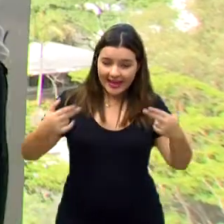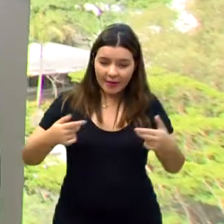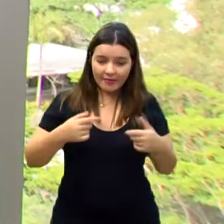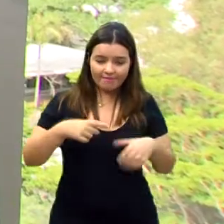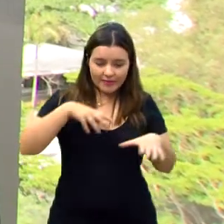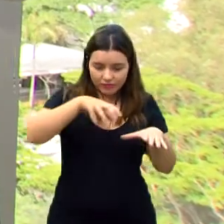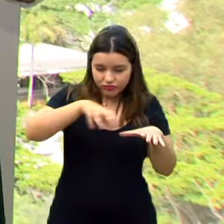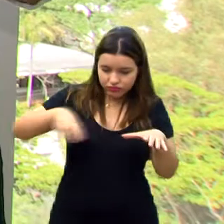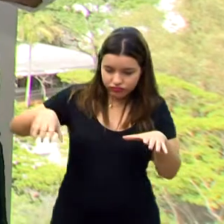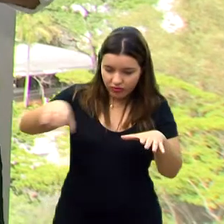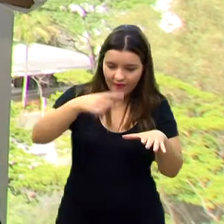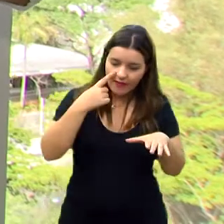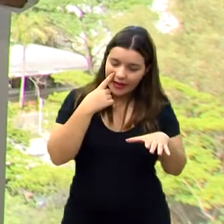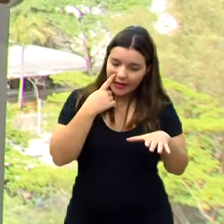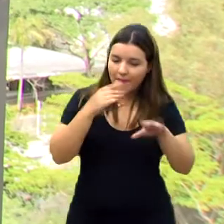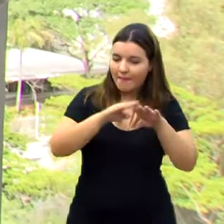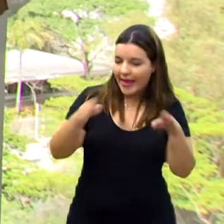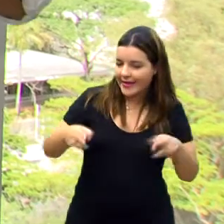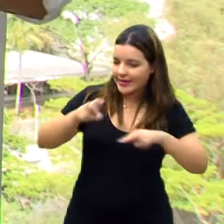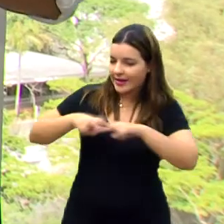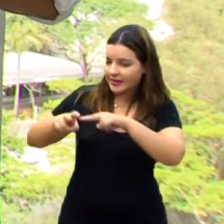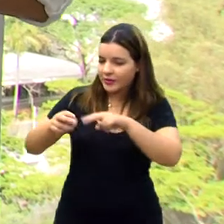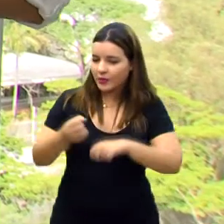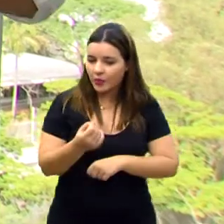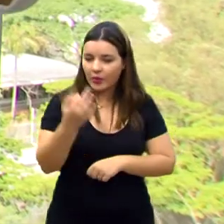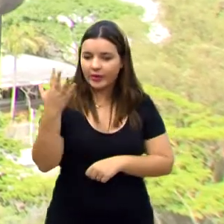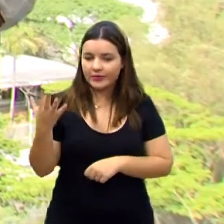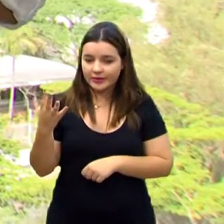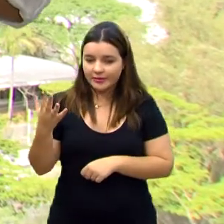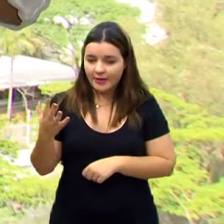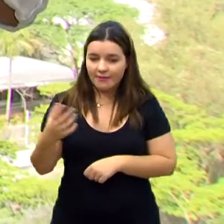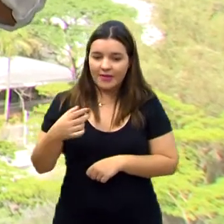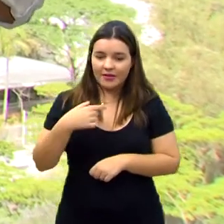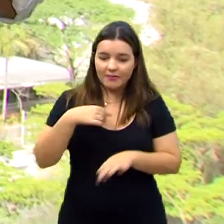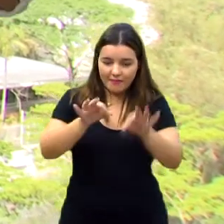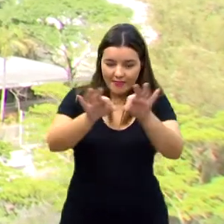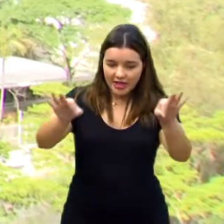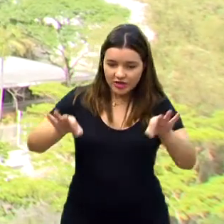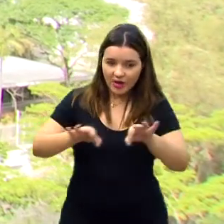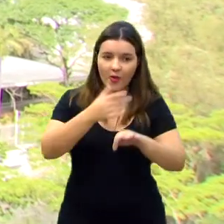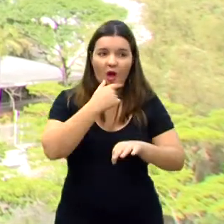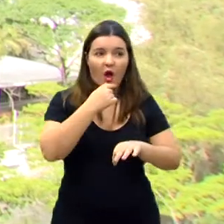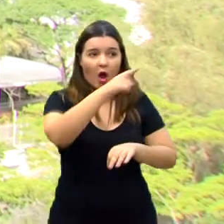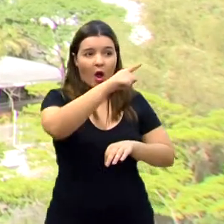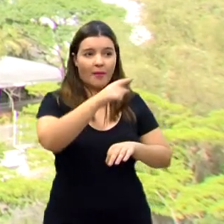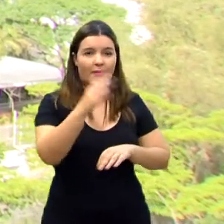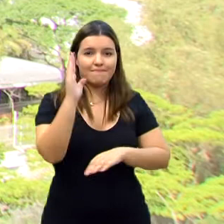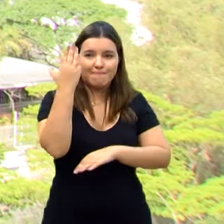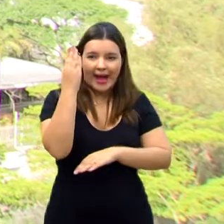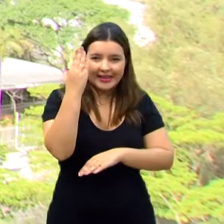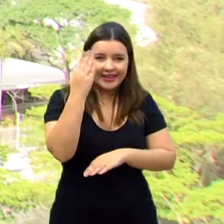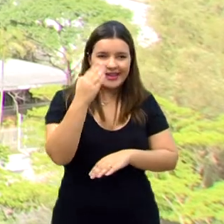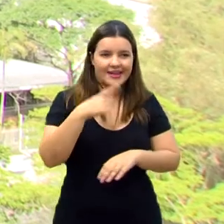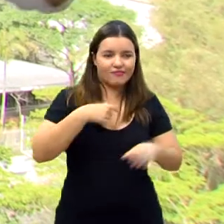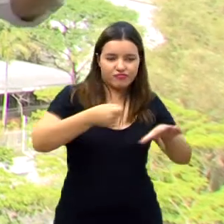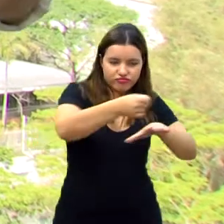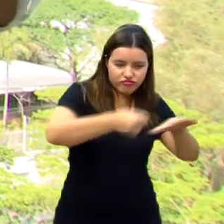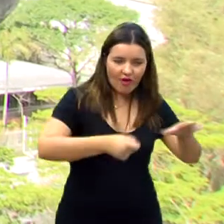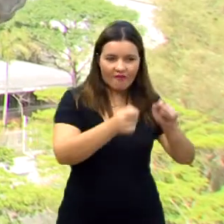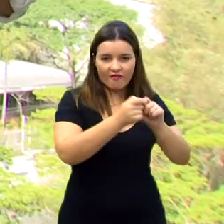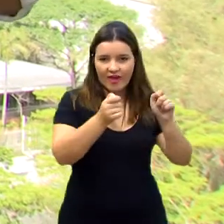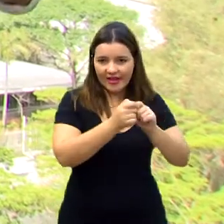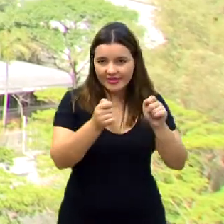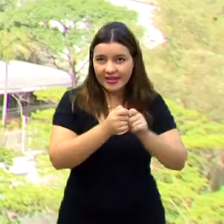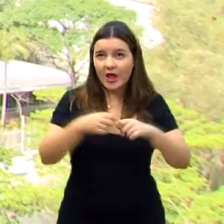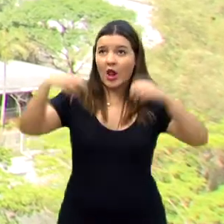os materiais de todos os mobiliários a criação dos desenhos pra Marcenaria toda a iluminação adequada os